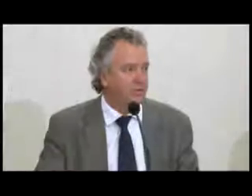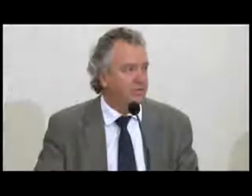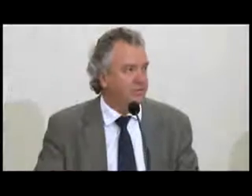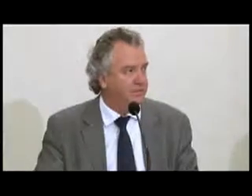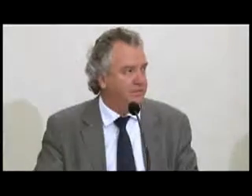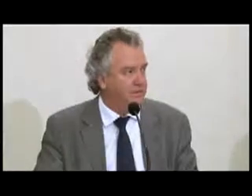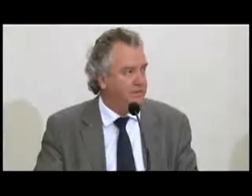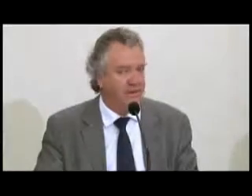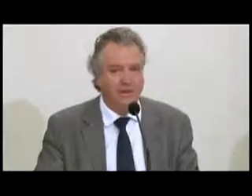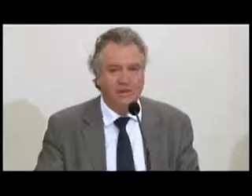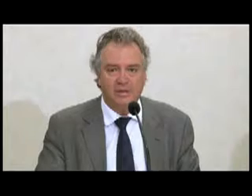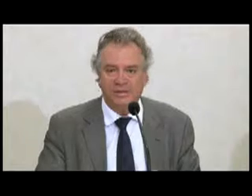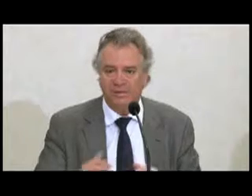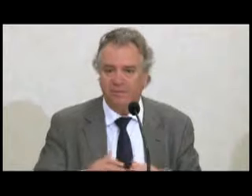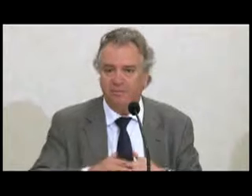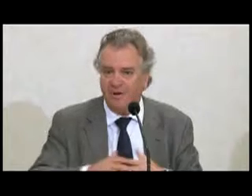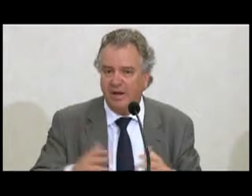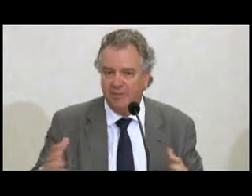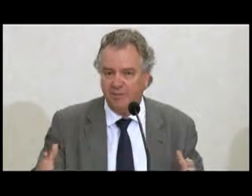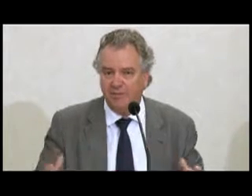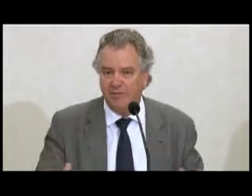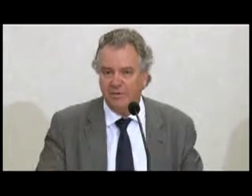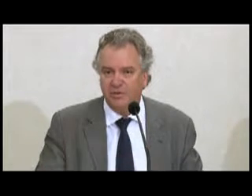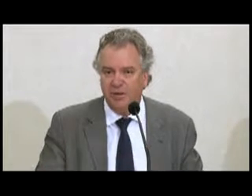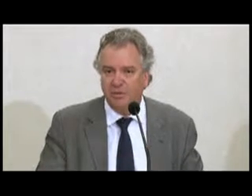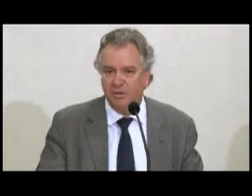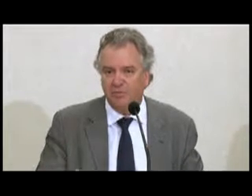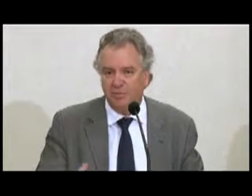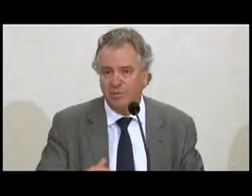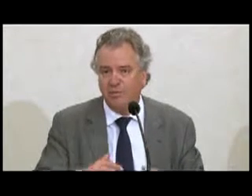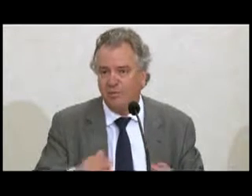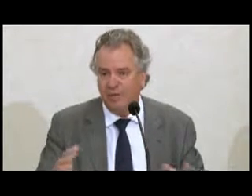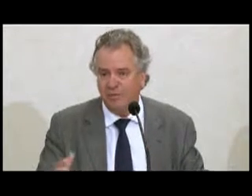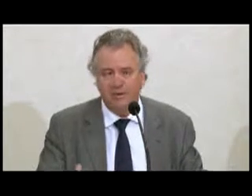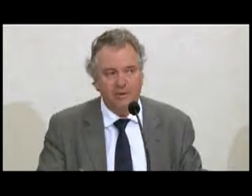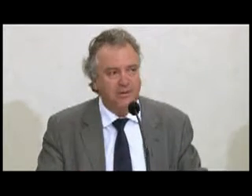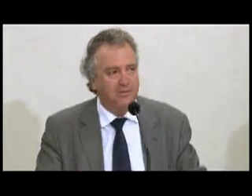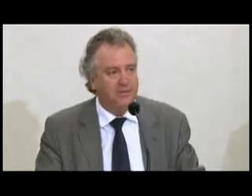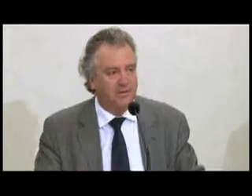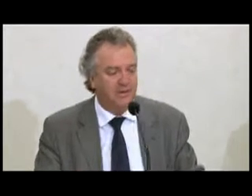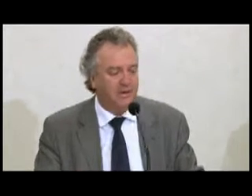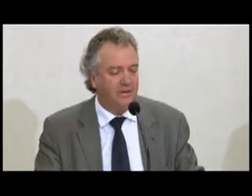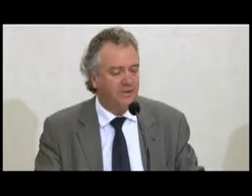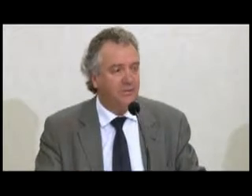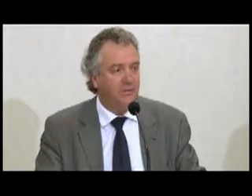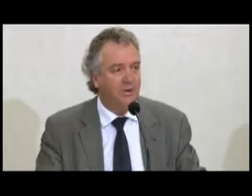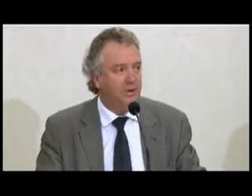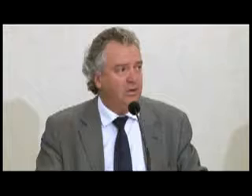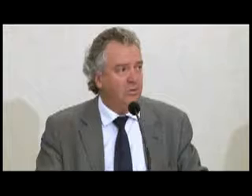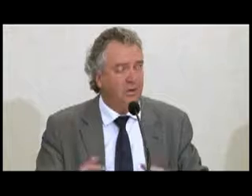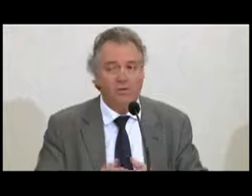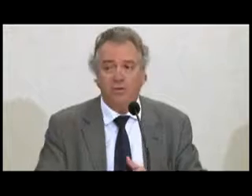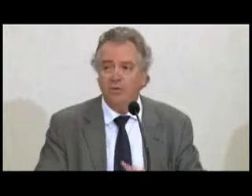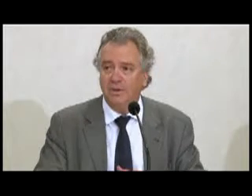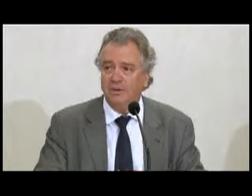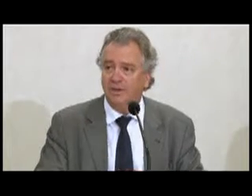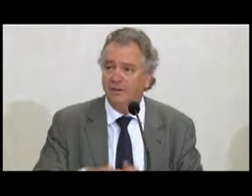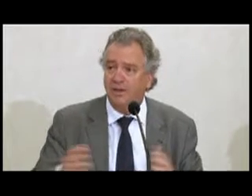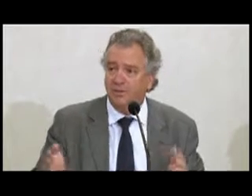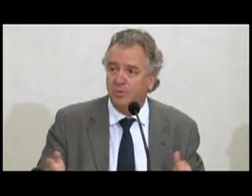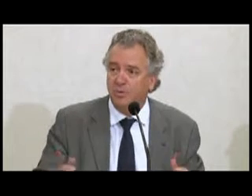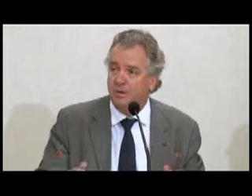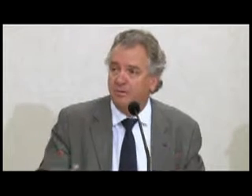inclusão das pessoas com deficiência nessas várias plataformas de negócio sobre os mais diferentes assuntos que se tratam no Brasil. O Brasil se